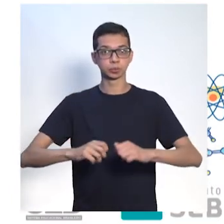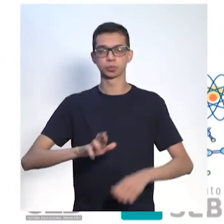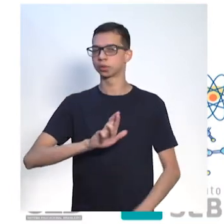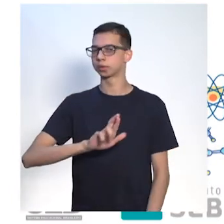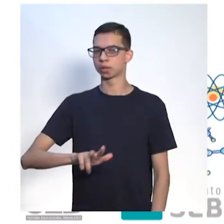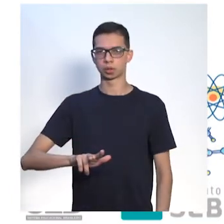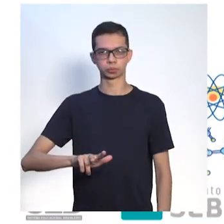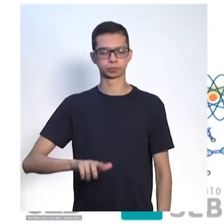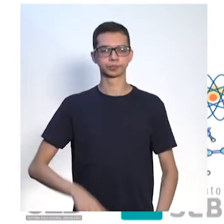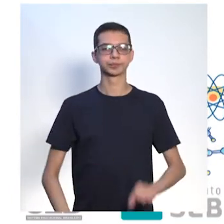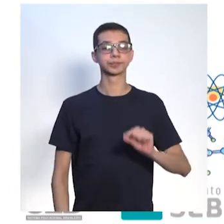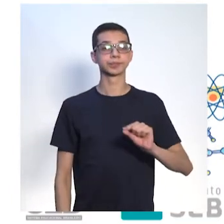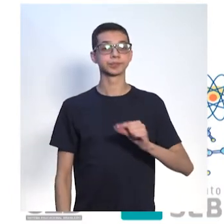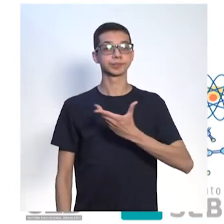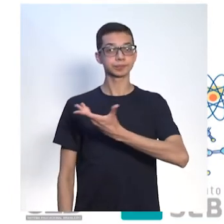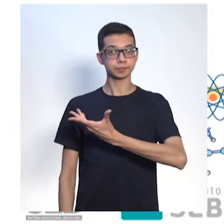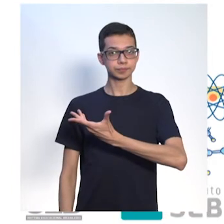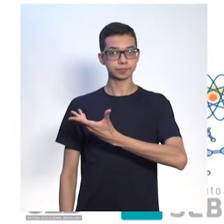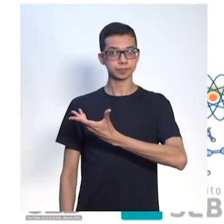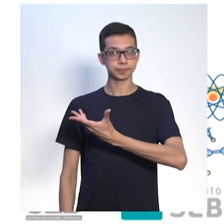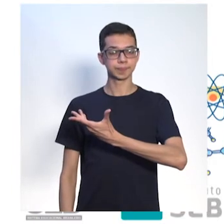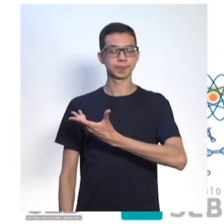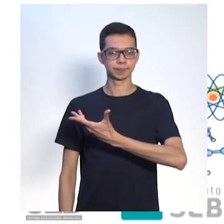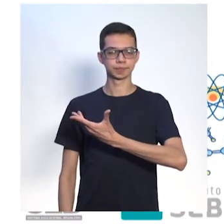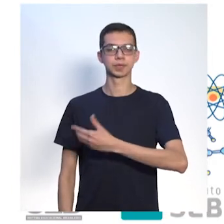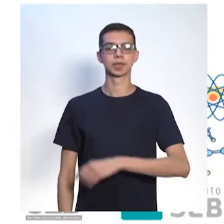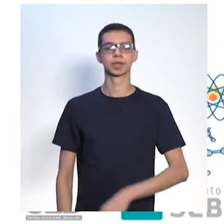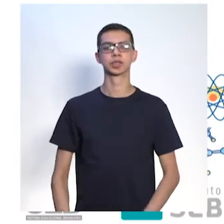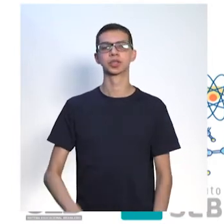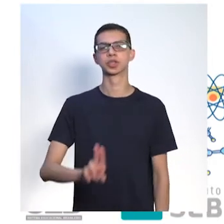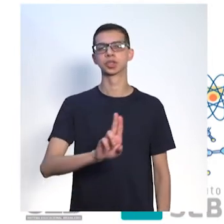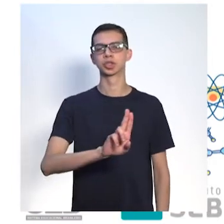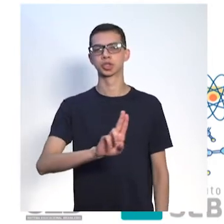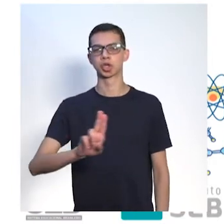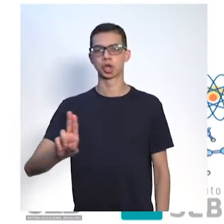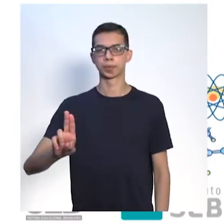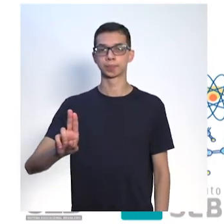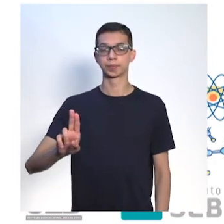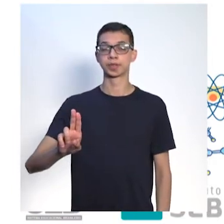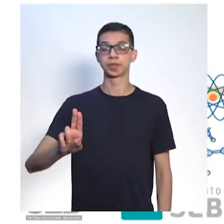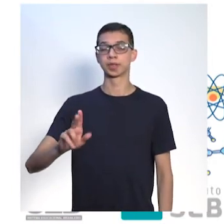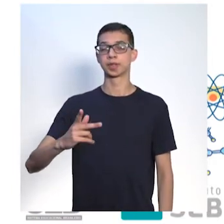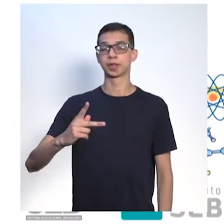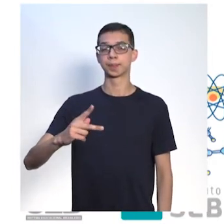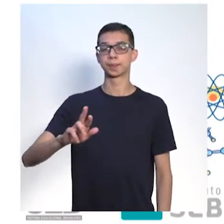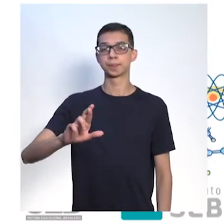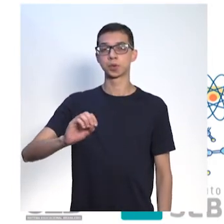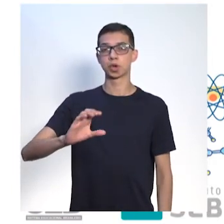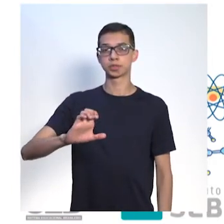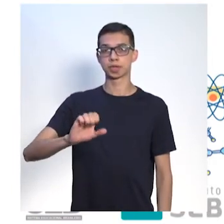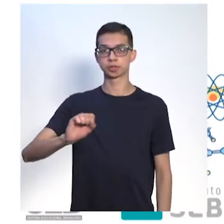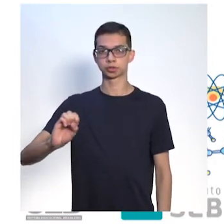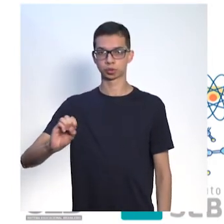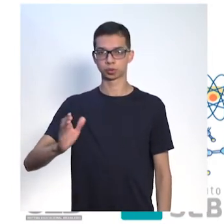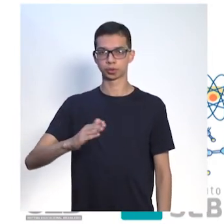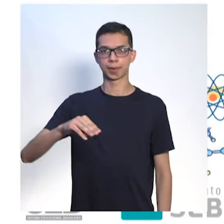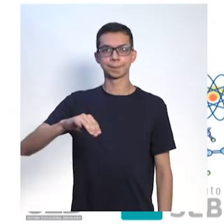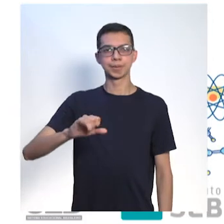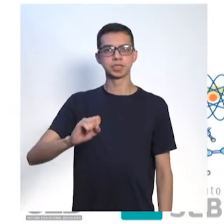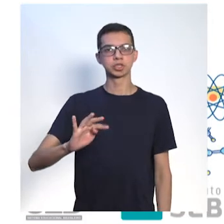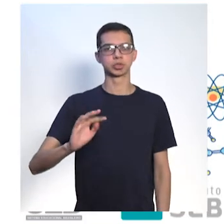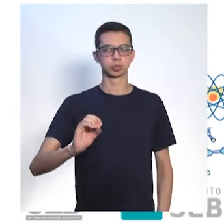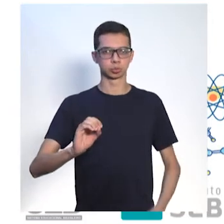de seleção mista, processo misto. Tá? Tem uma taxinha, você paga e faz esse processo misto.